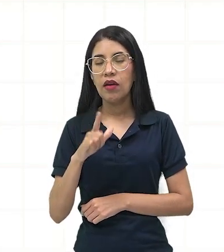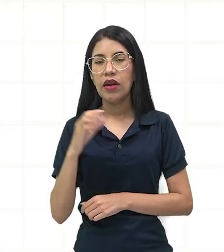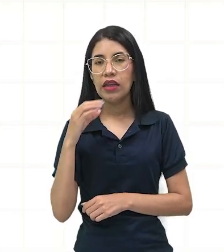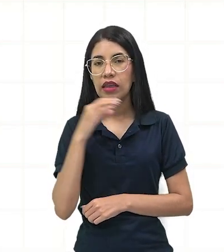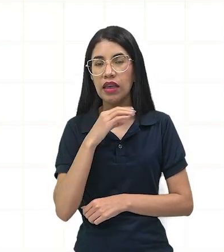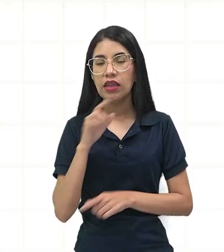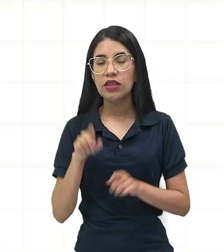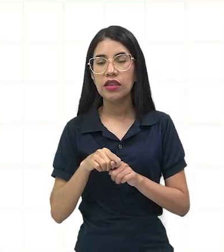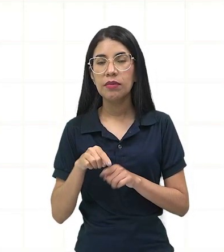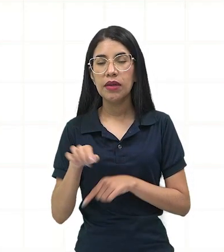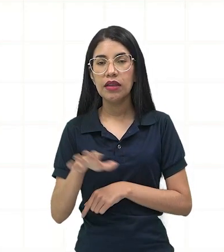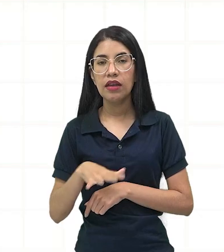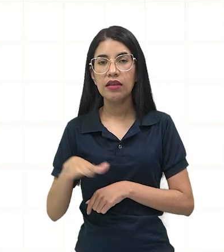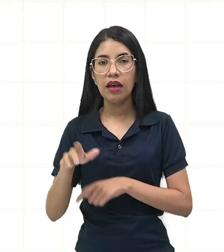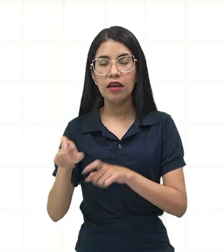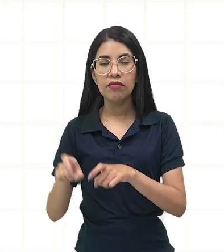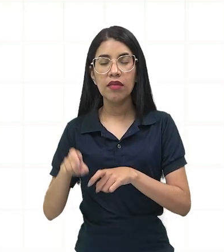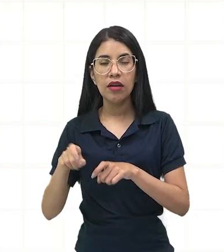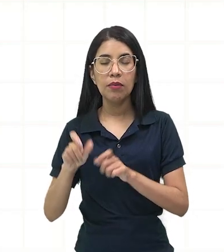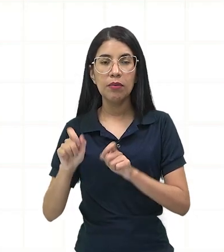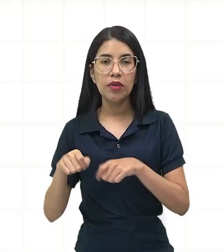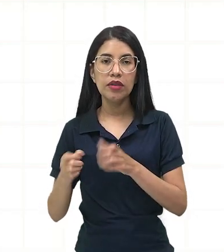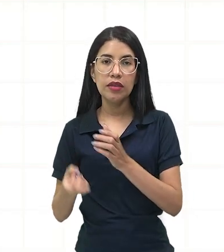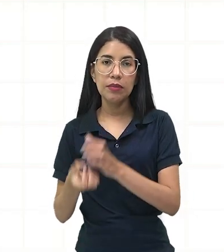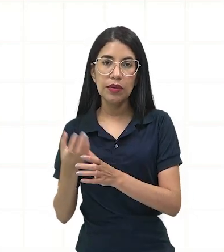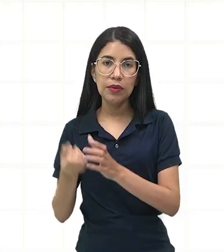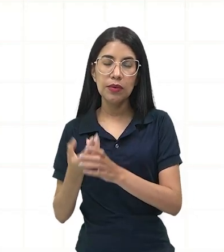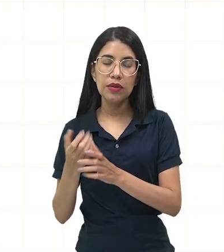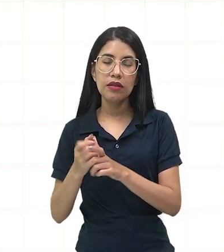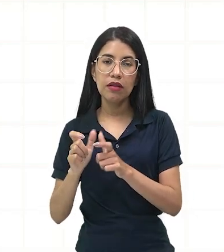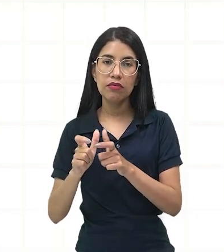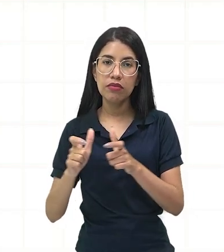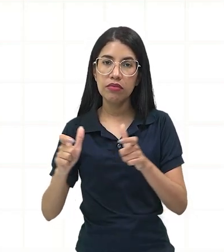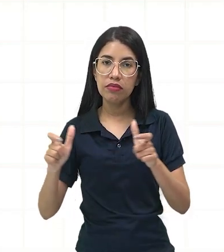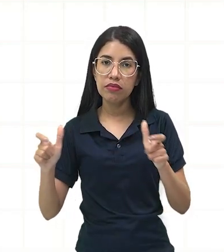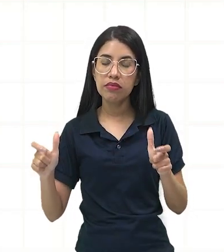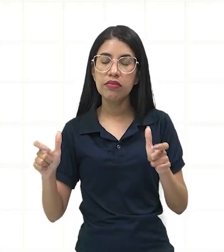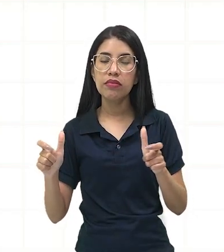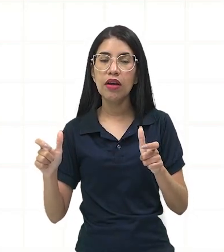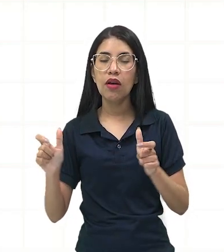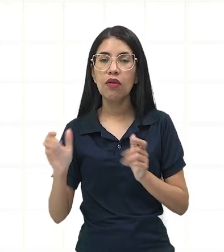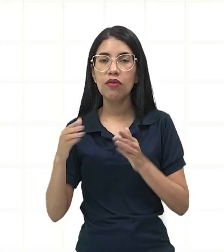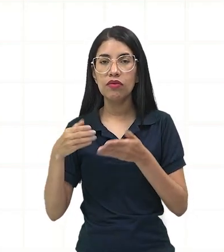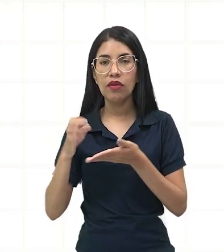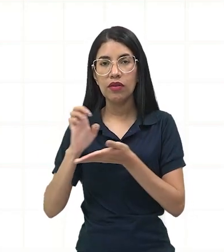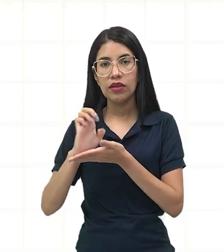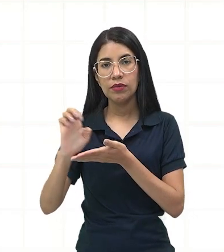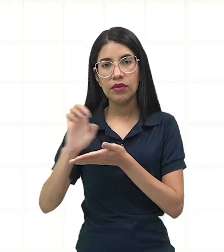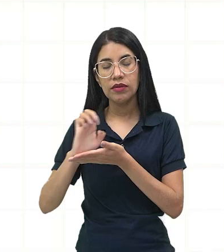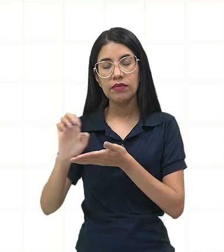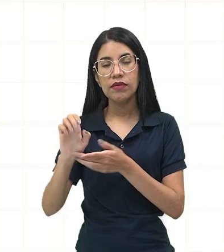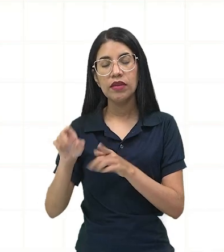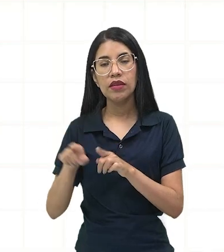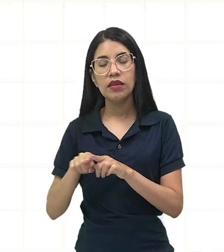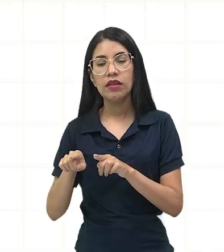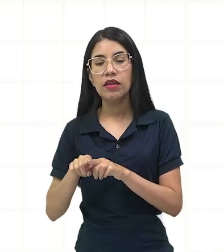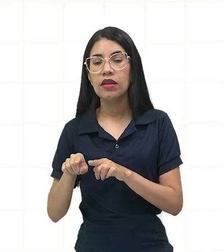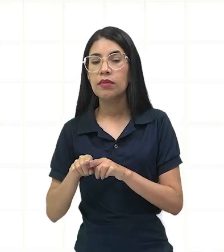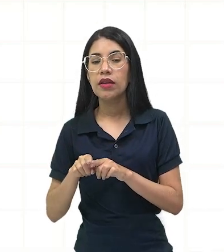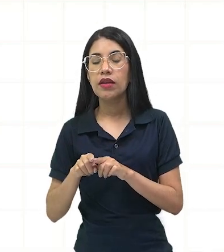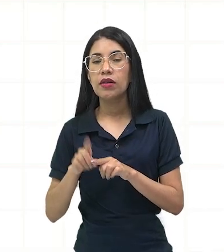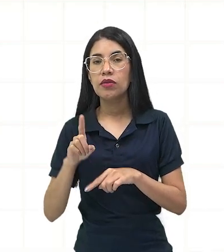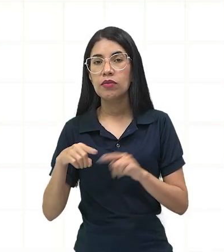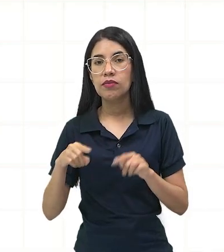uma agricultura que fosse realizada em grande escala e voltada para a exportação. Os produtos de destaque, ou seja, aqueles